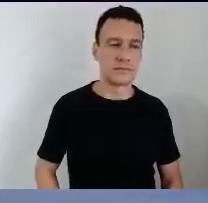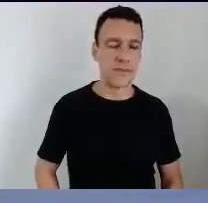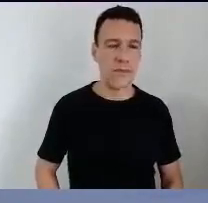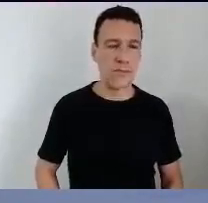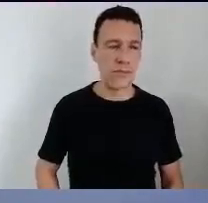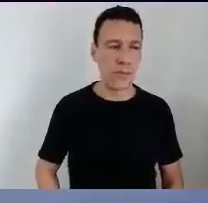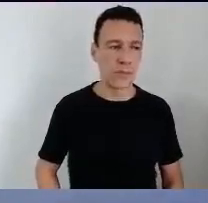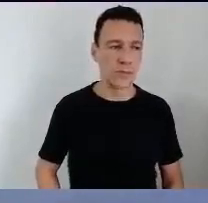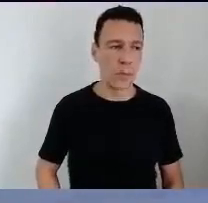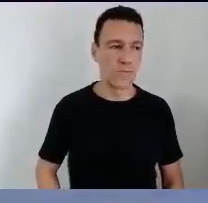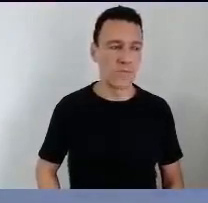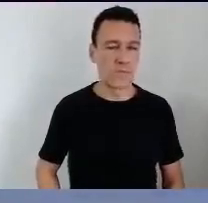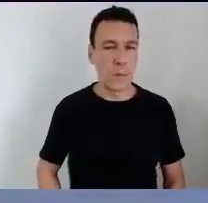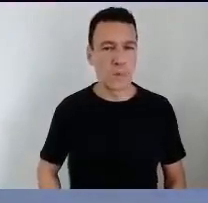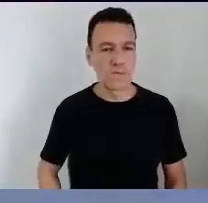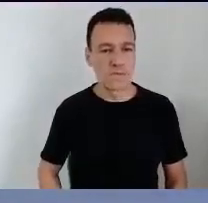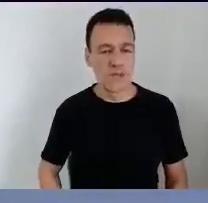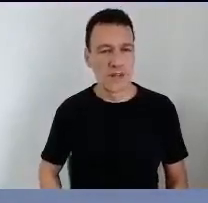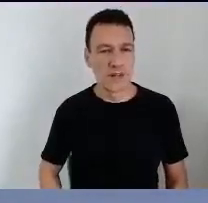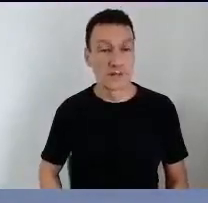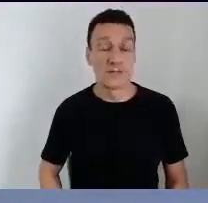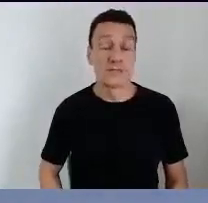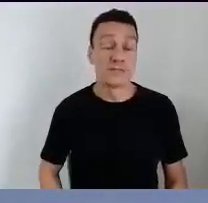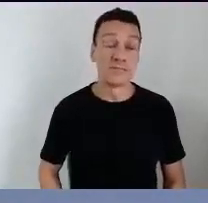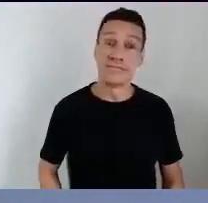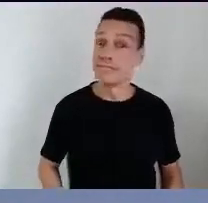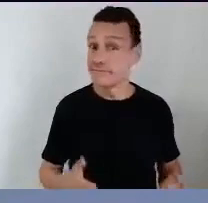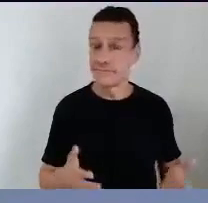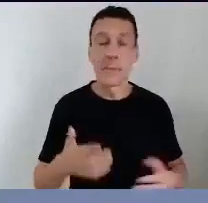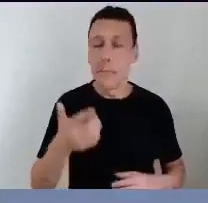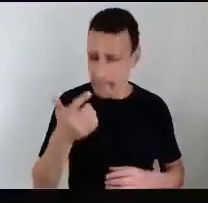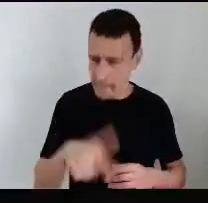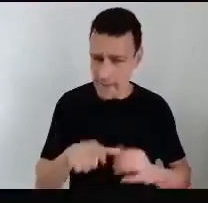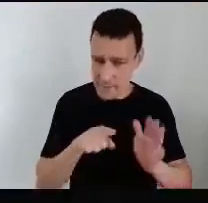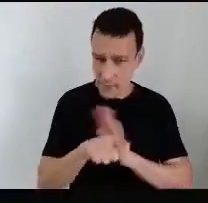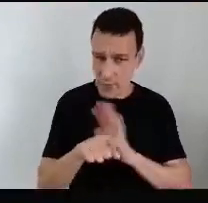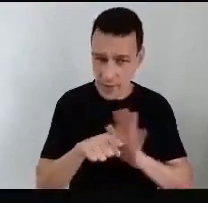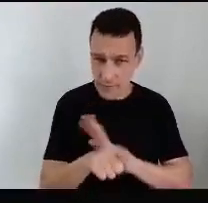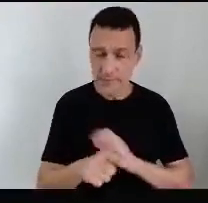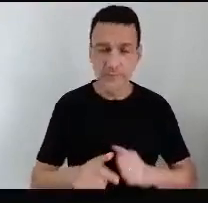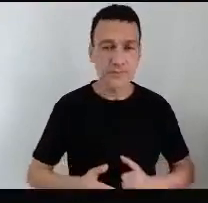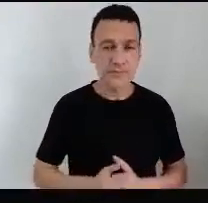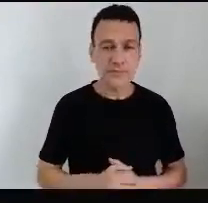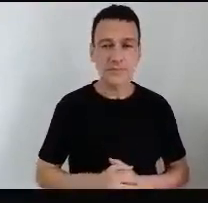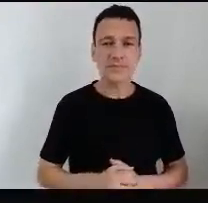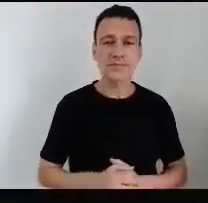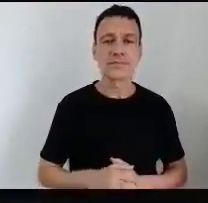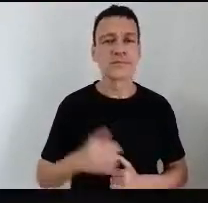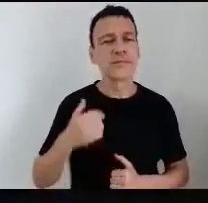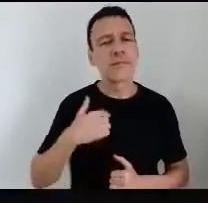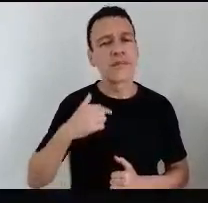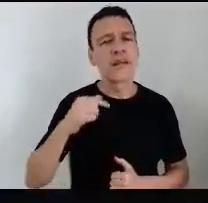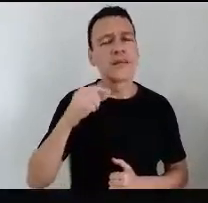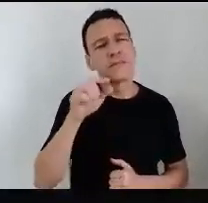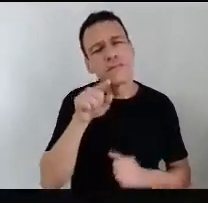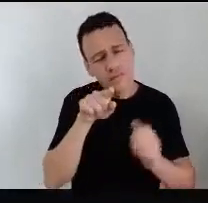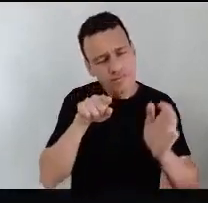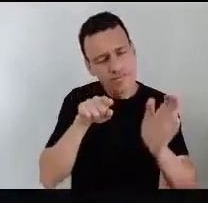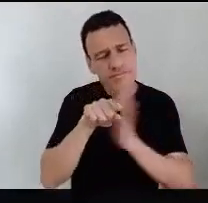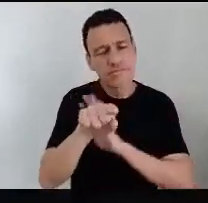Se ligar o microfone fica mais fácil, né? Mais perguntas? Está lá. Aqui. Oi, eu queria saber como que você consegue